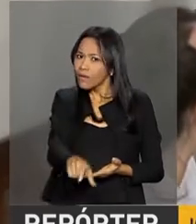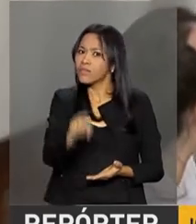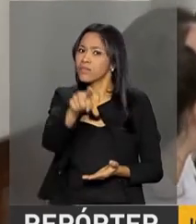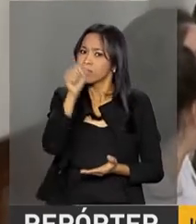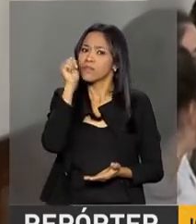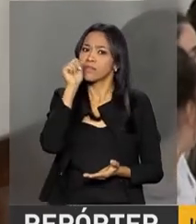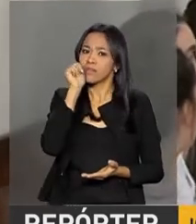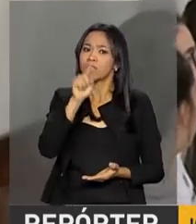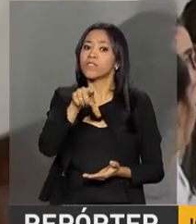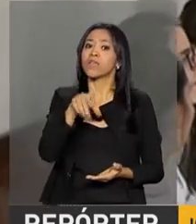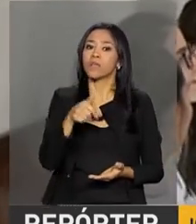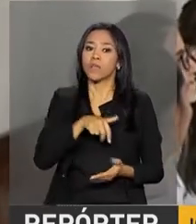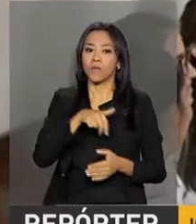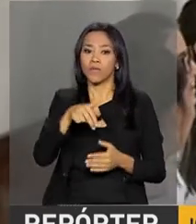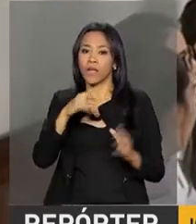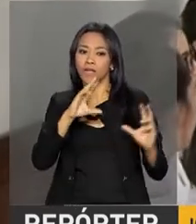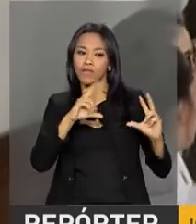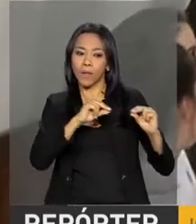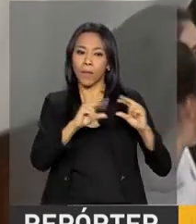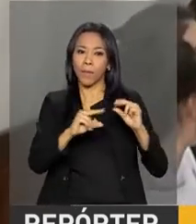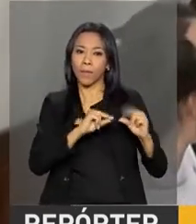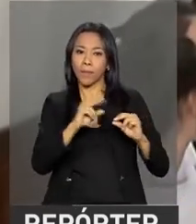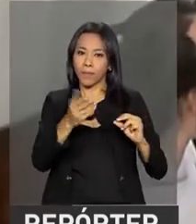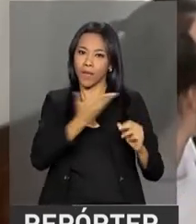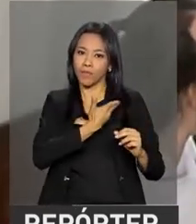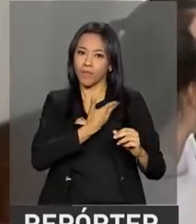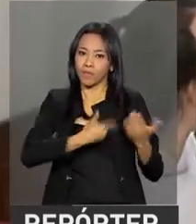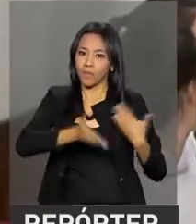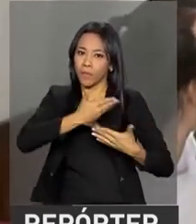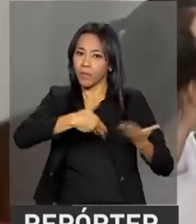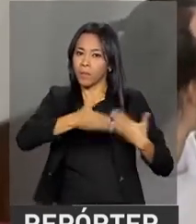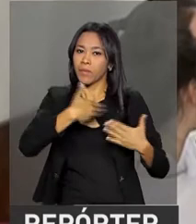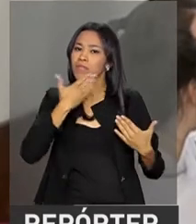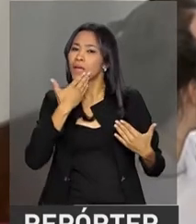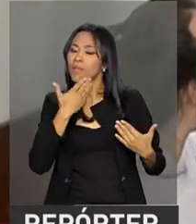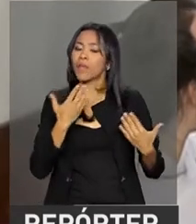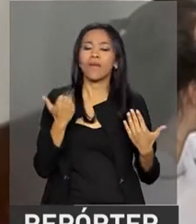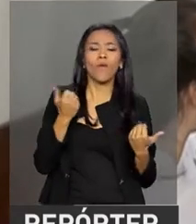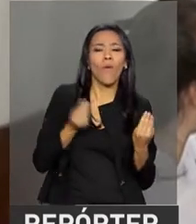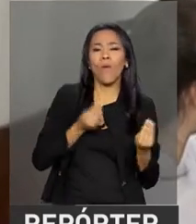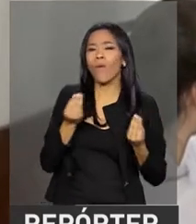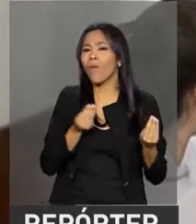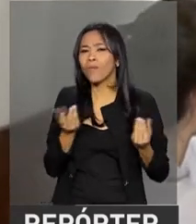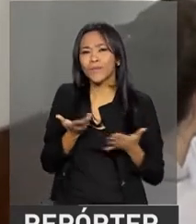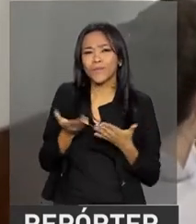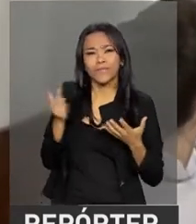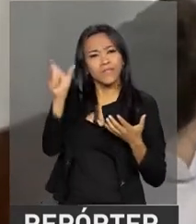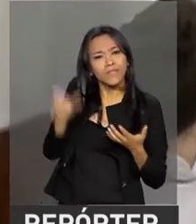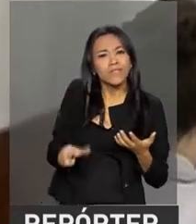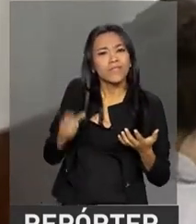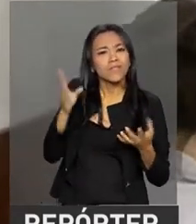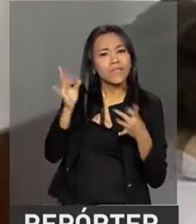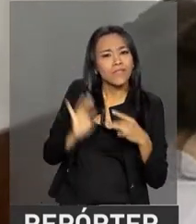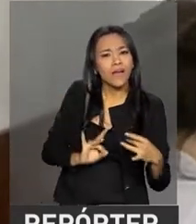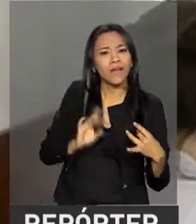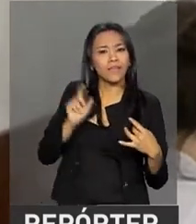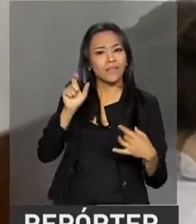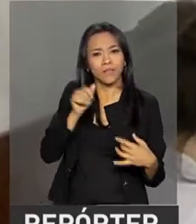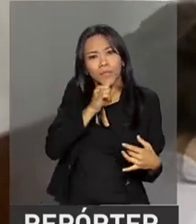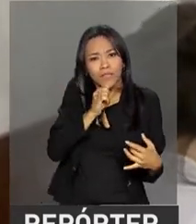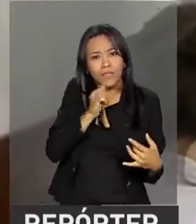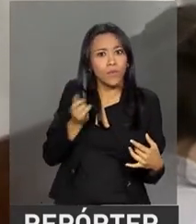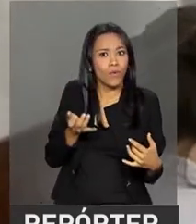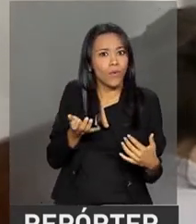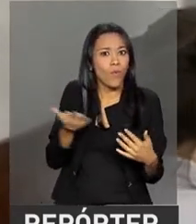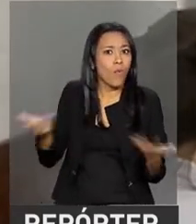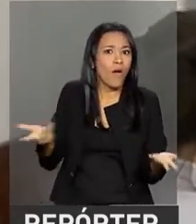ela desce aqui para o pátio, encontra colegas como estes aqui, que querem bater papo, conversar, para saber detalhes, por exemplo, de